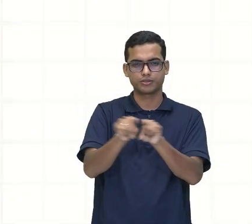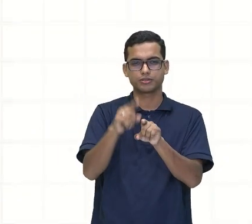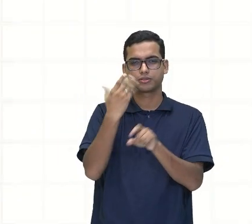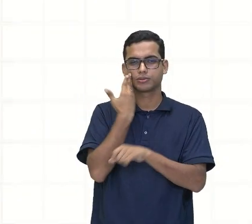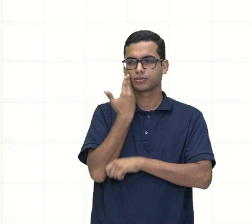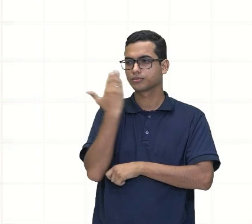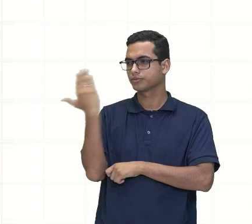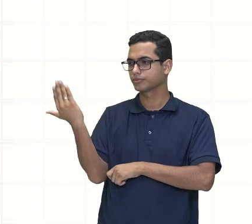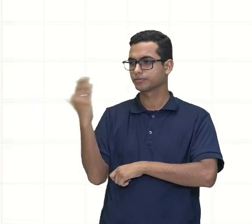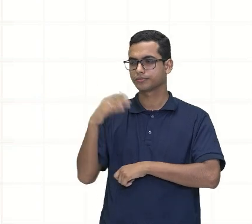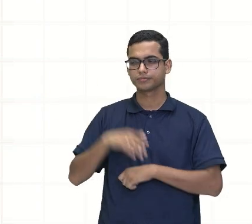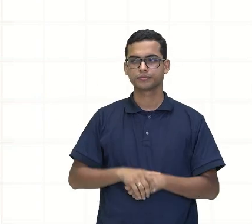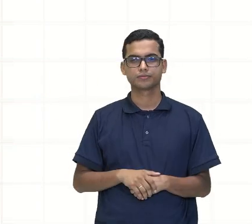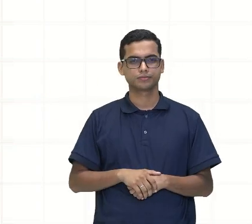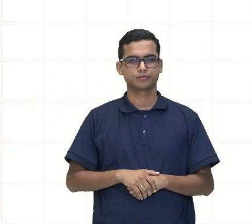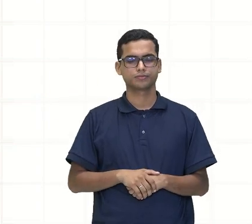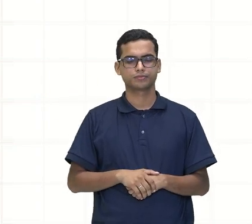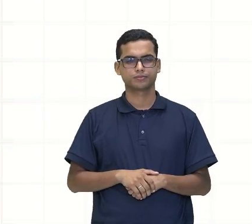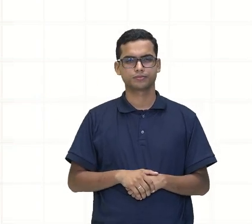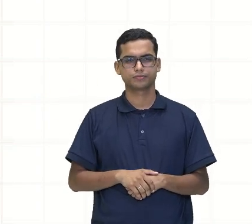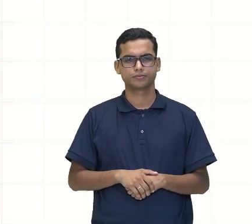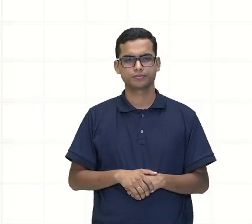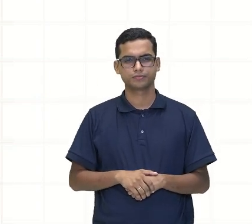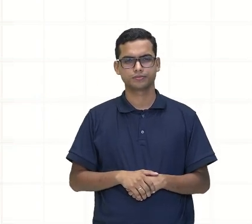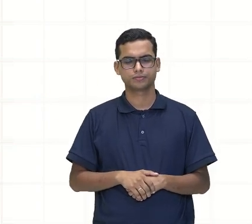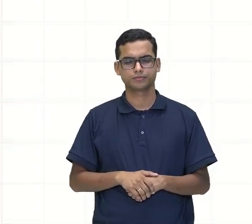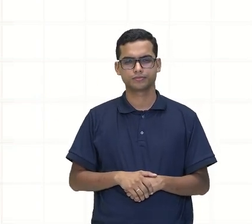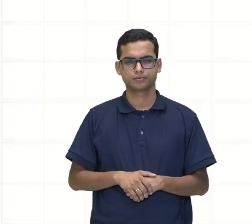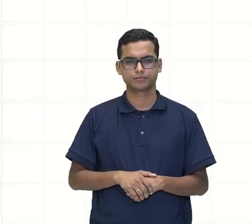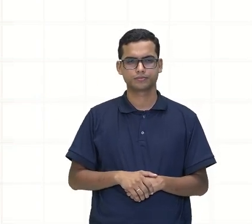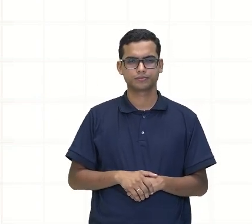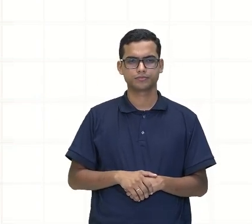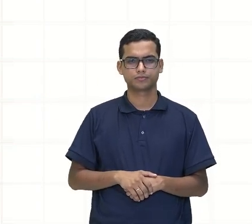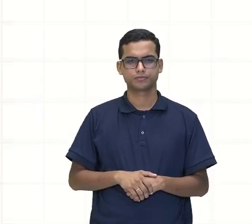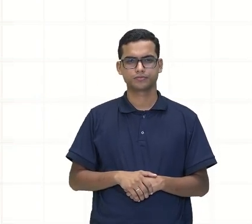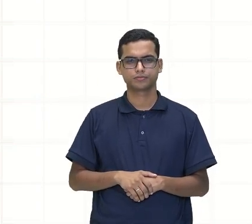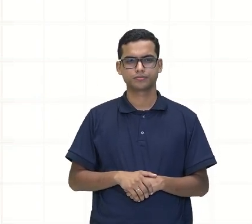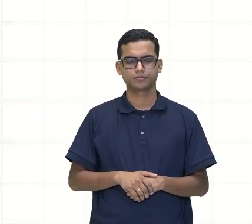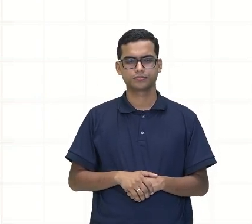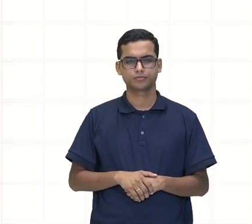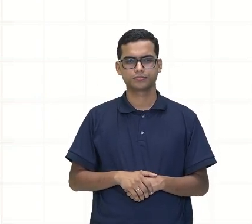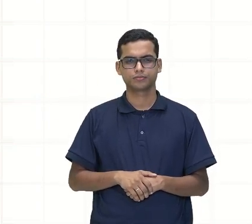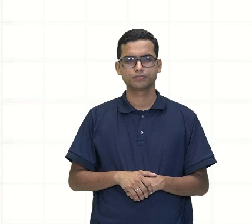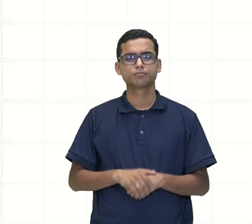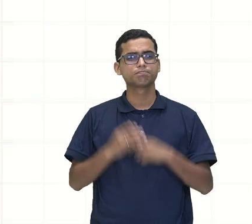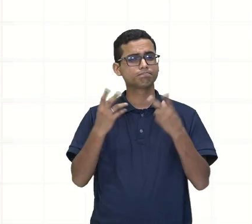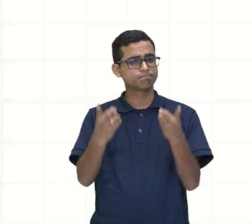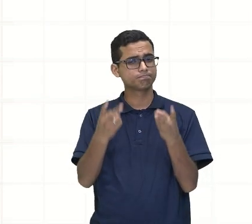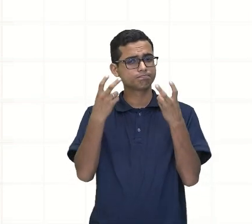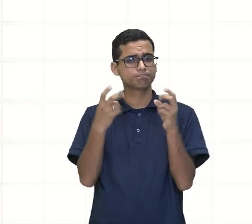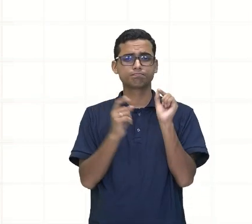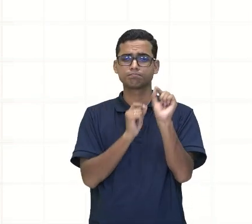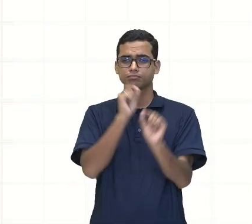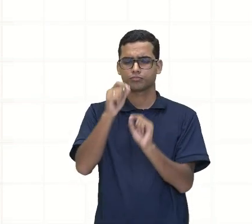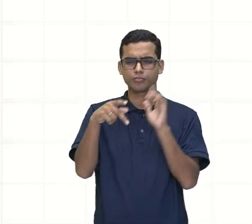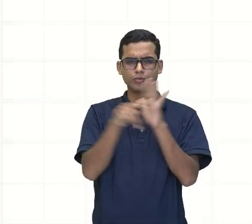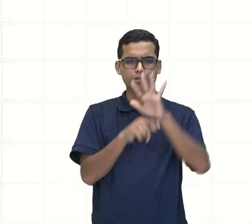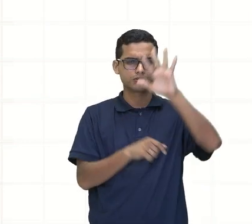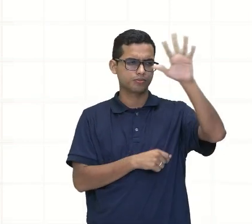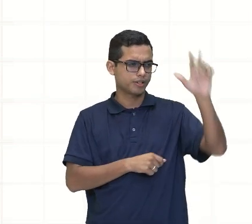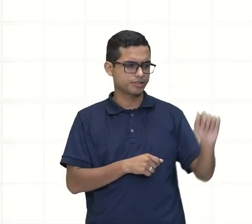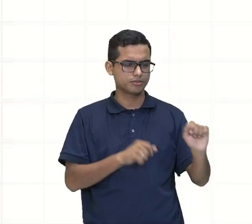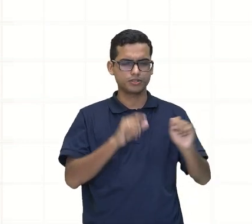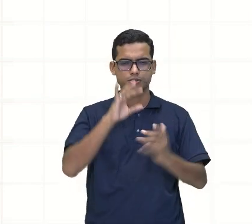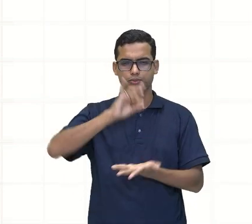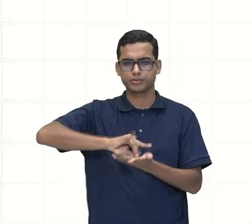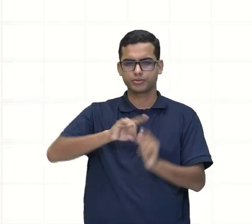que a gente pode também realizar de acordo, parecido, né, com o que a gente faz ali nos mapas. E aí eu